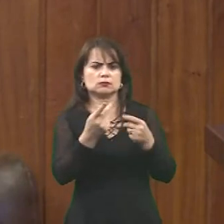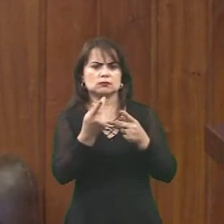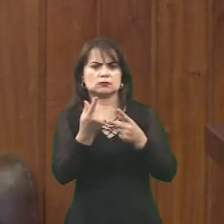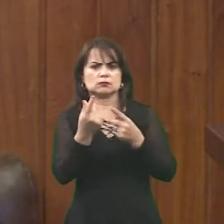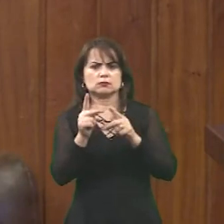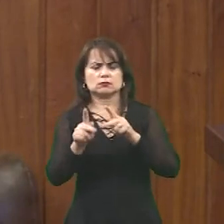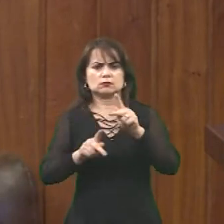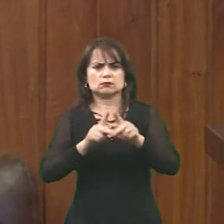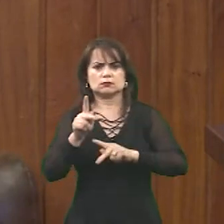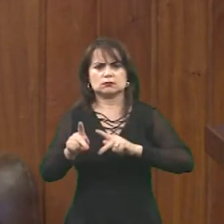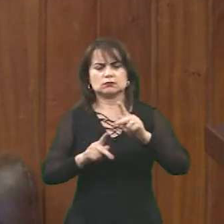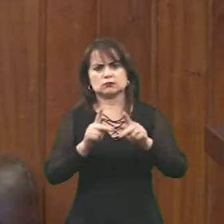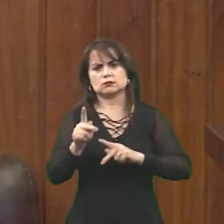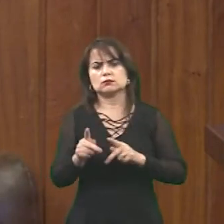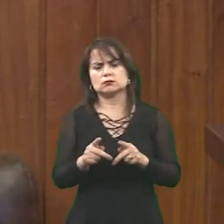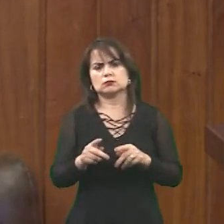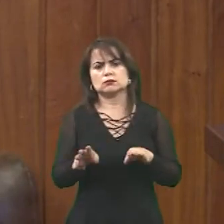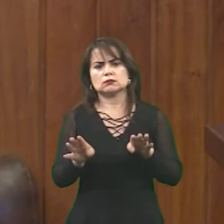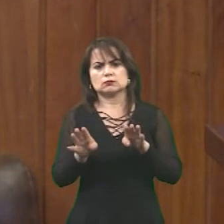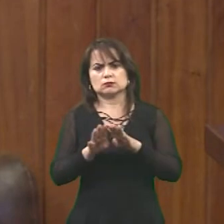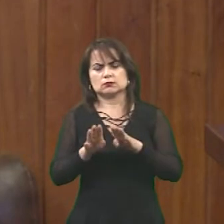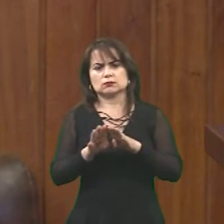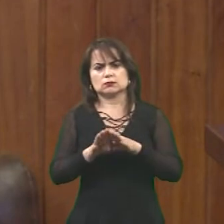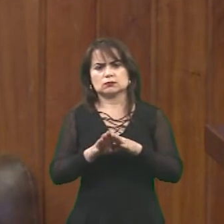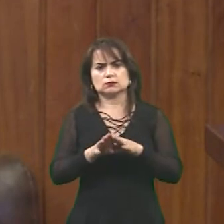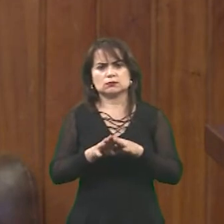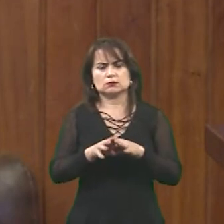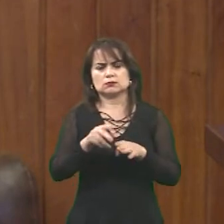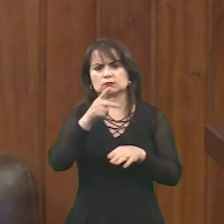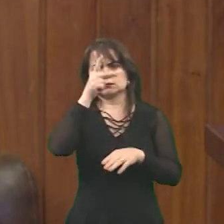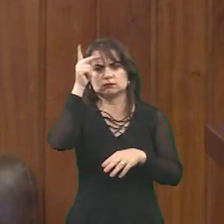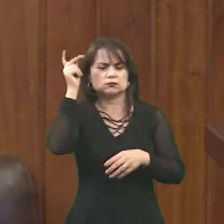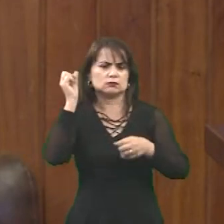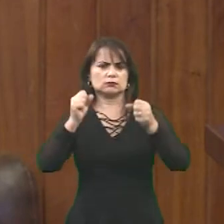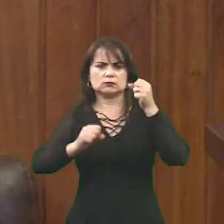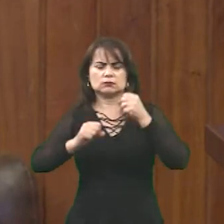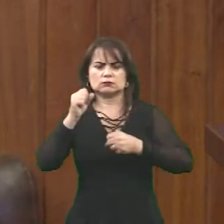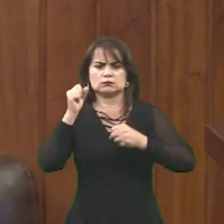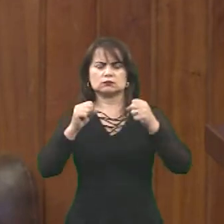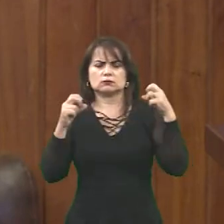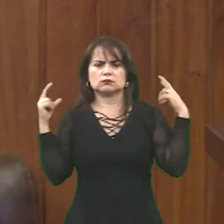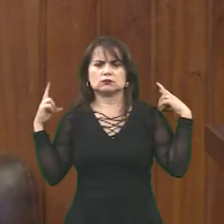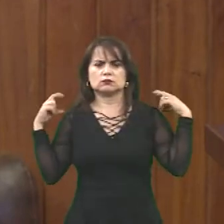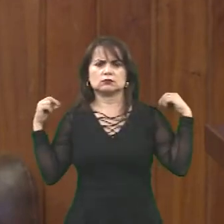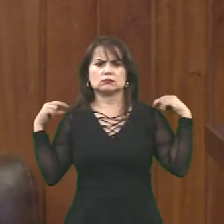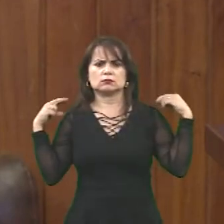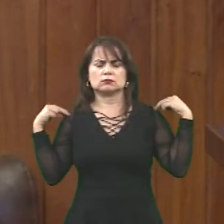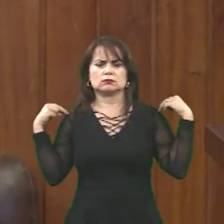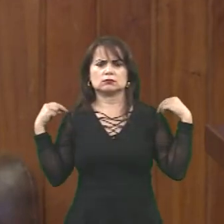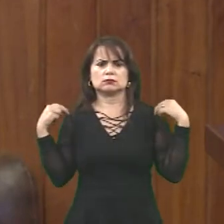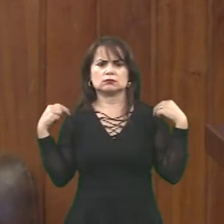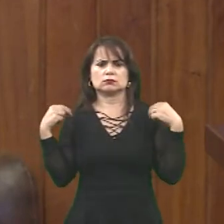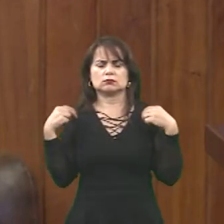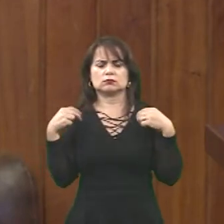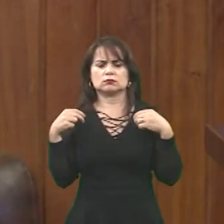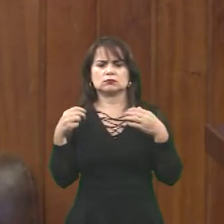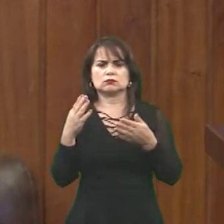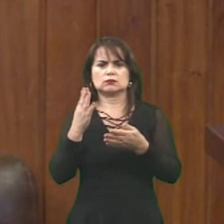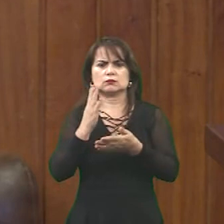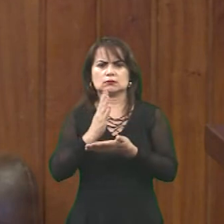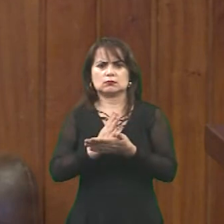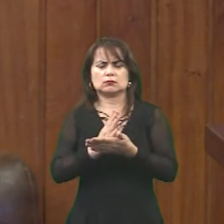o causando assim Vários acidentes como vem sendo registrado com muita frequência em nossa em nossas